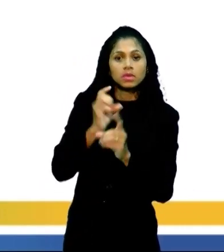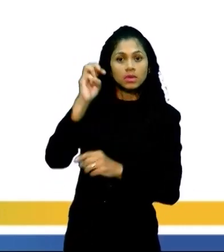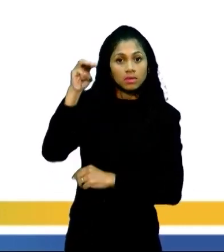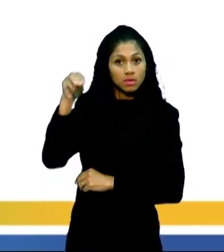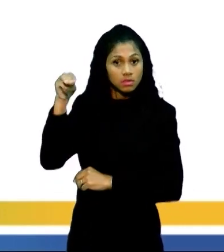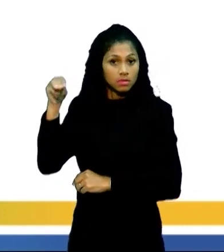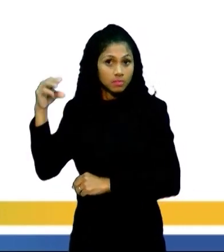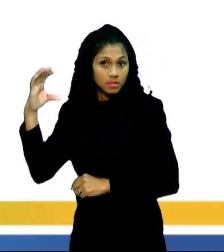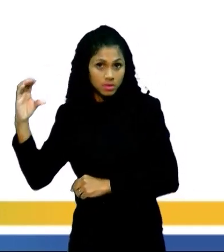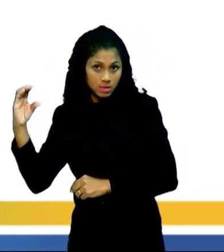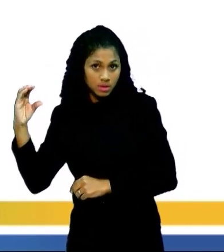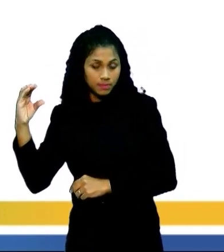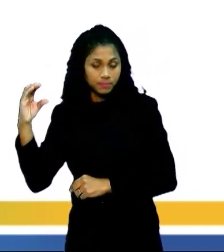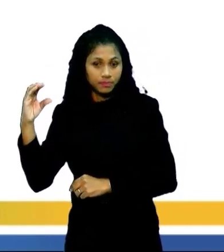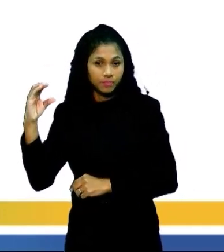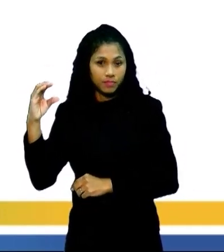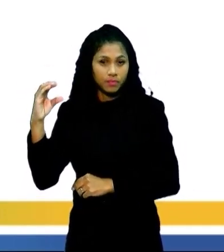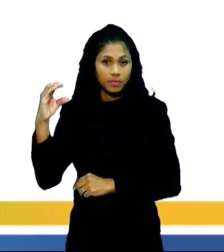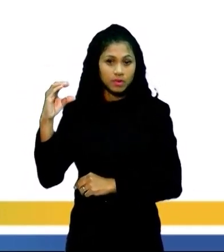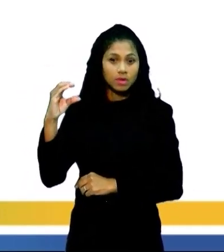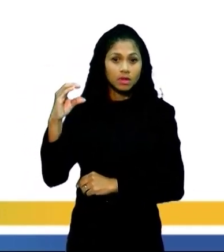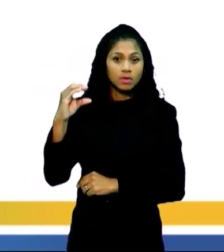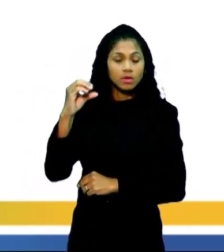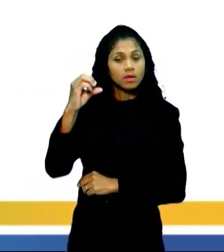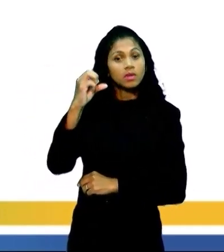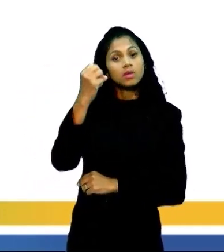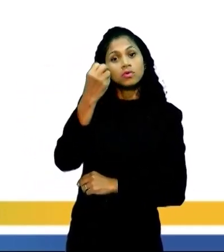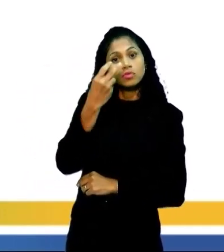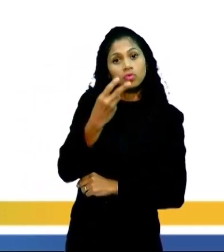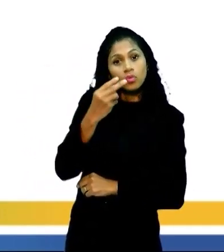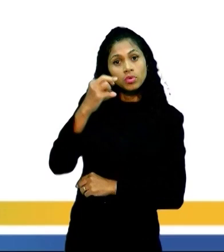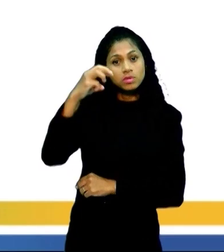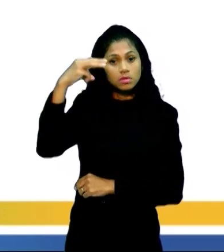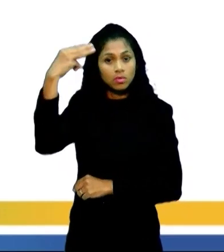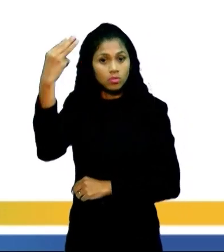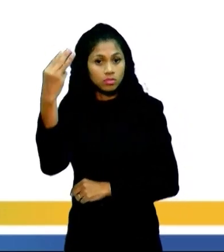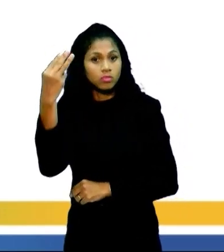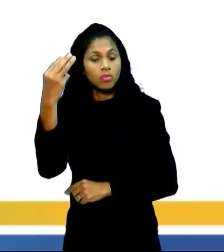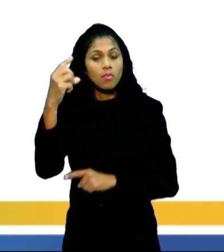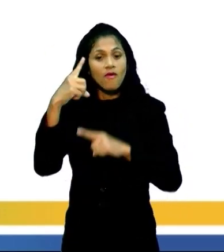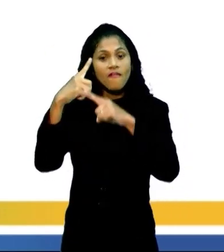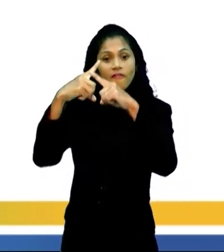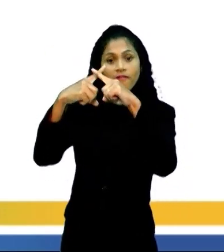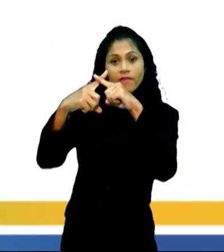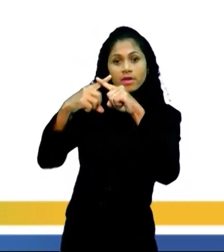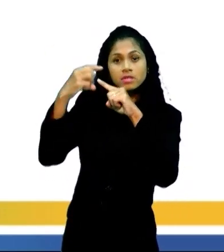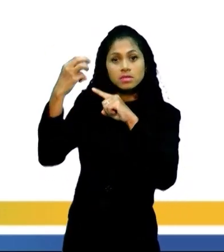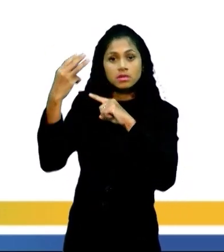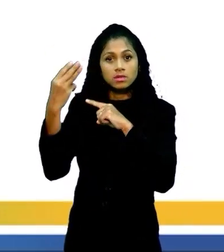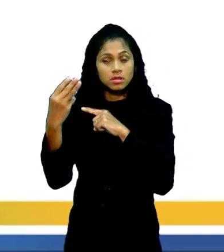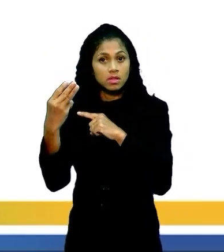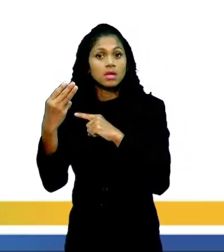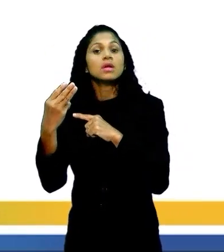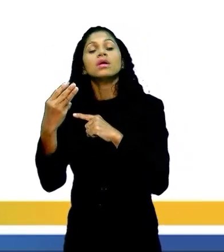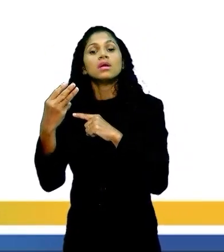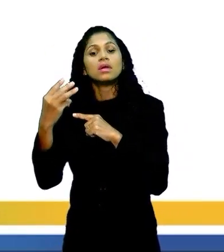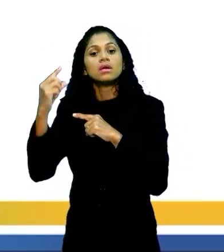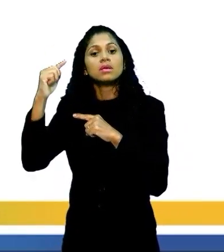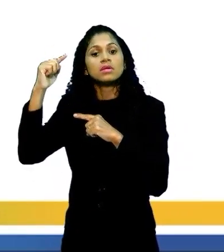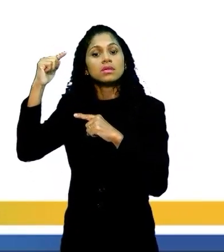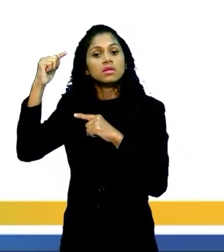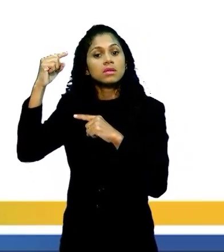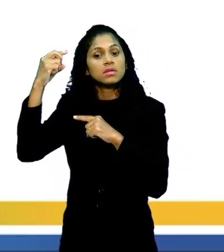entre 2 ao cubo vezes 3 ao quadrado vezes 5 é igual a